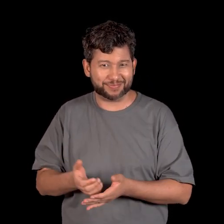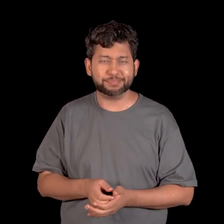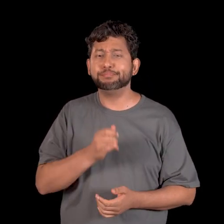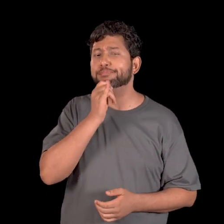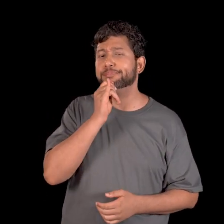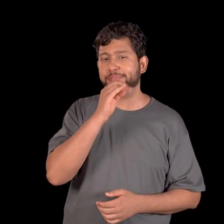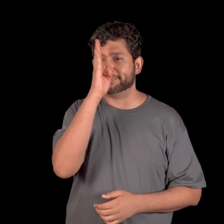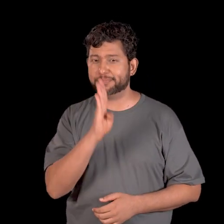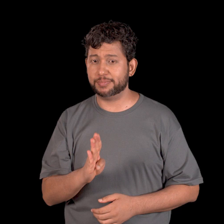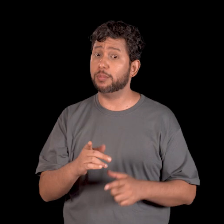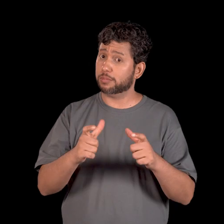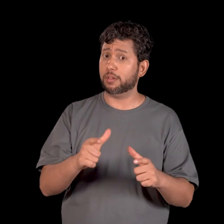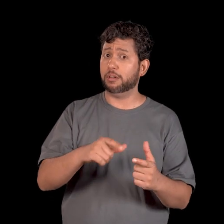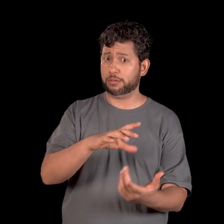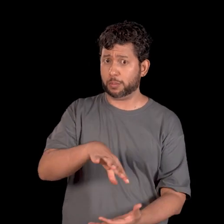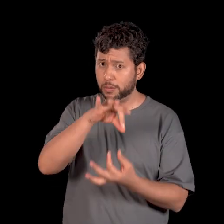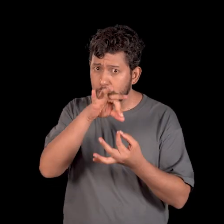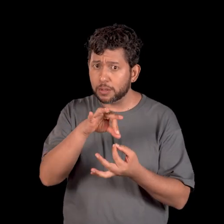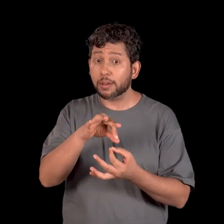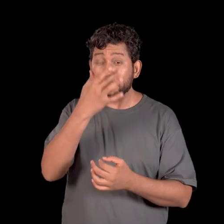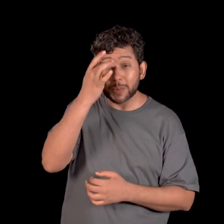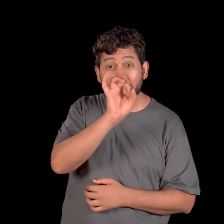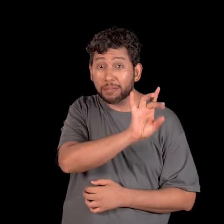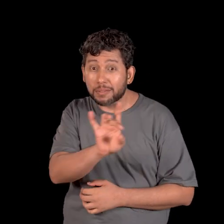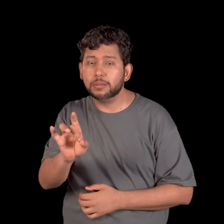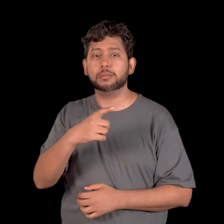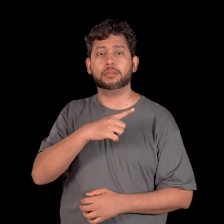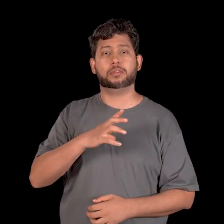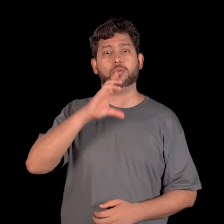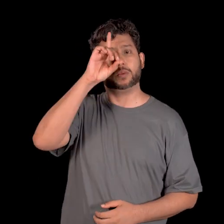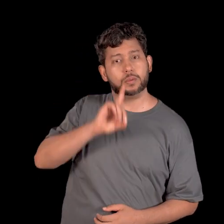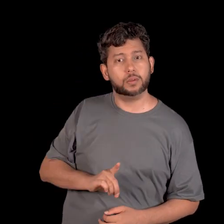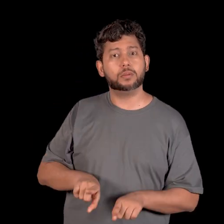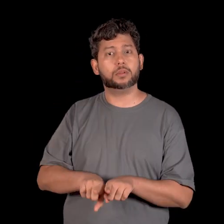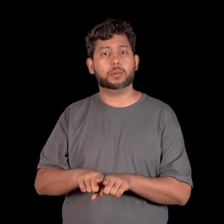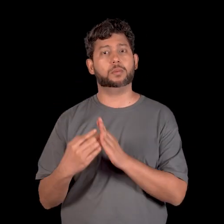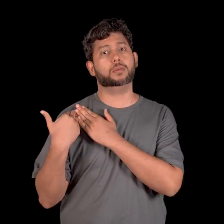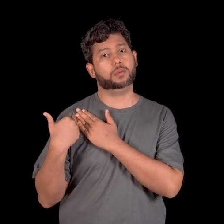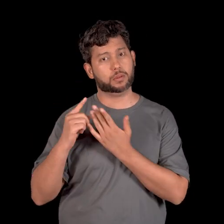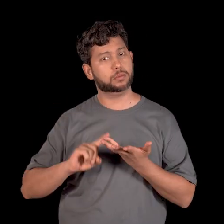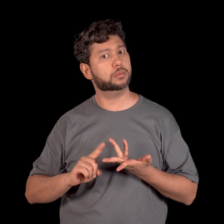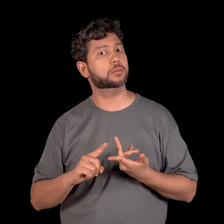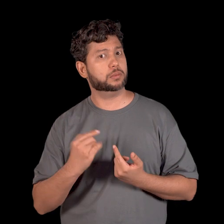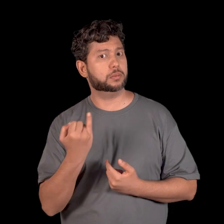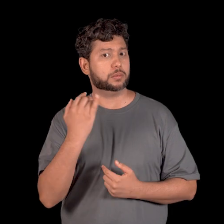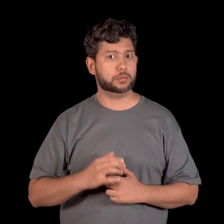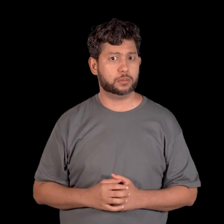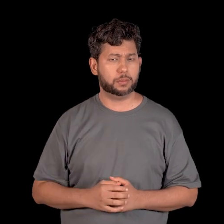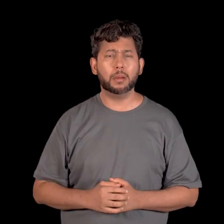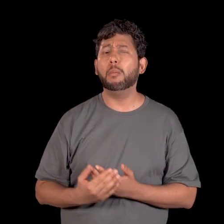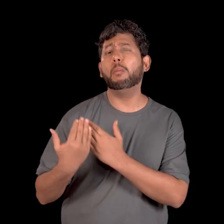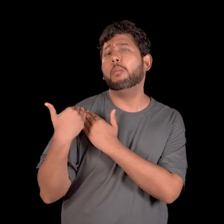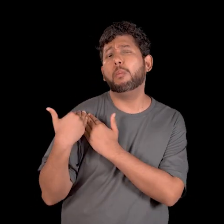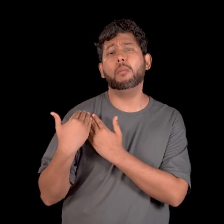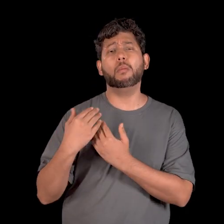um país democrático, como o Brasil, um cidadão tem direitos e deveres claros. Tanto os direitos como os deveres existem